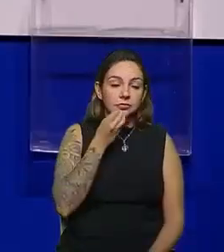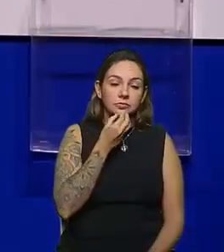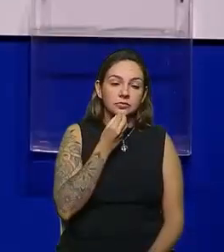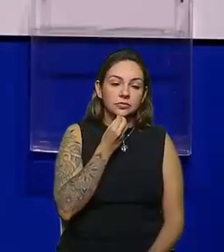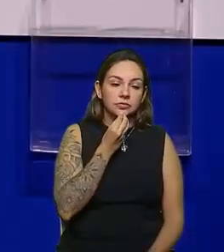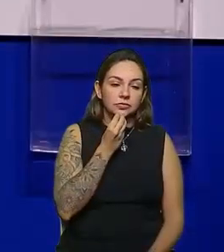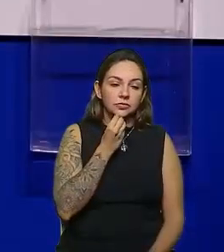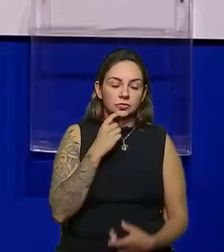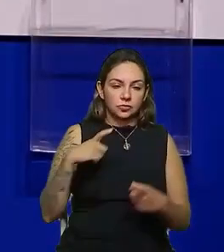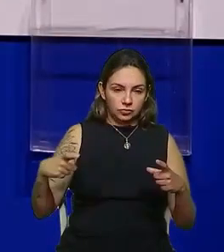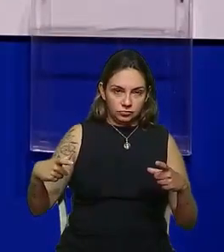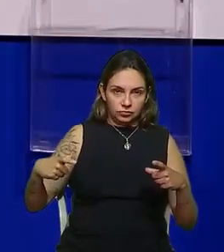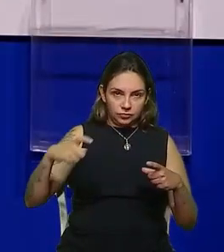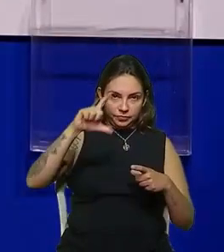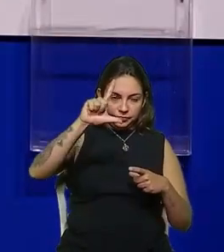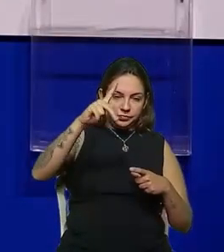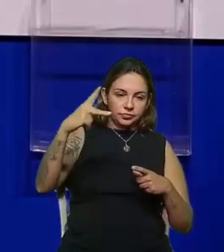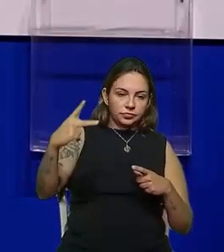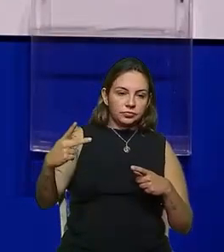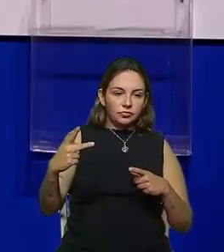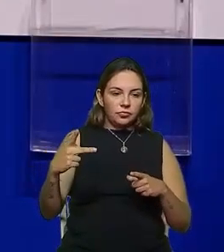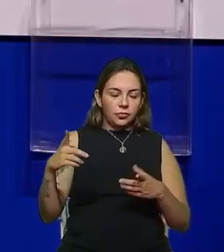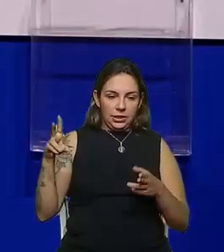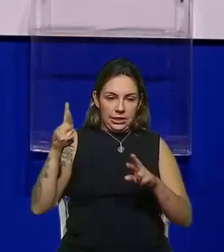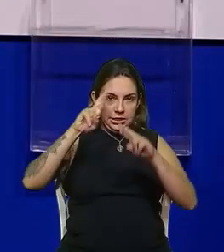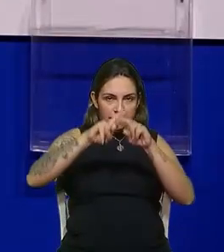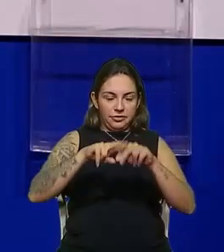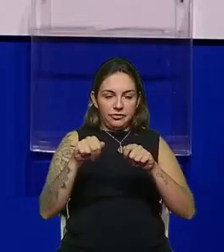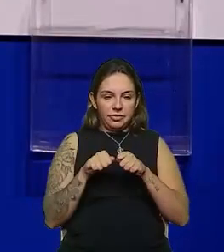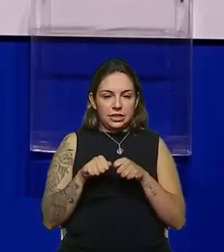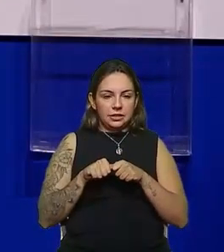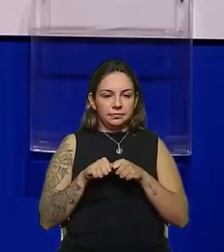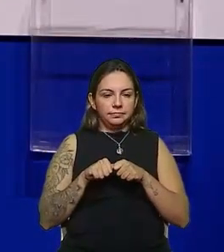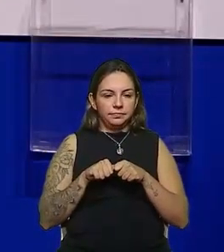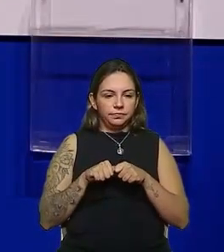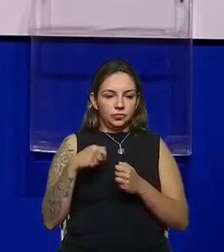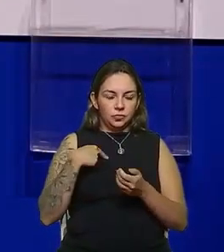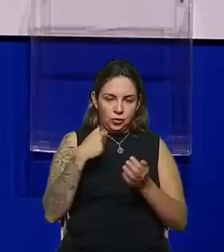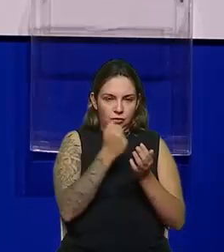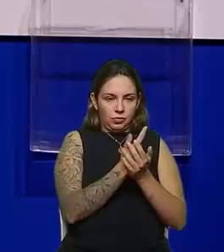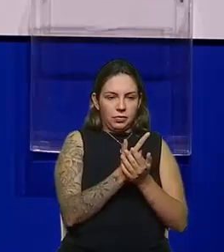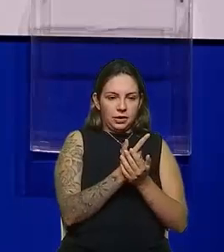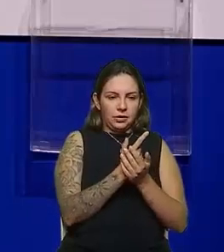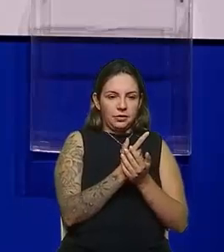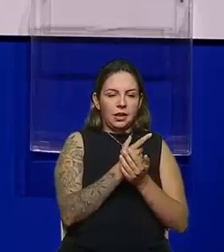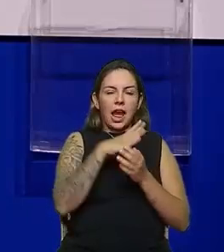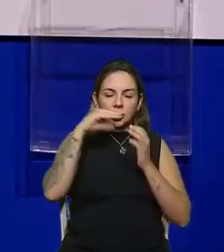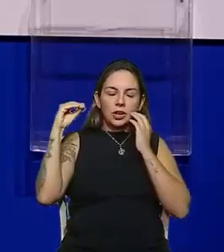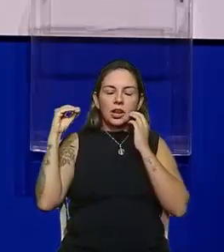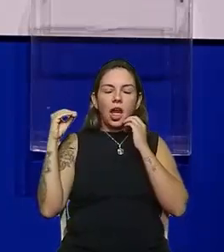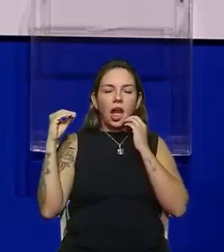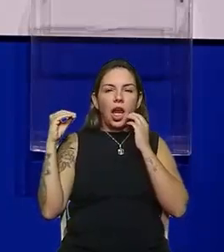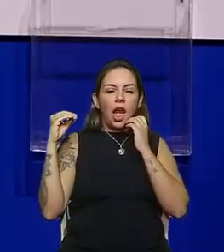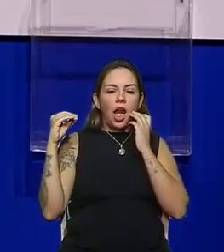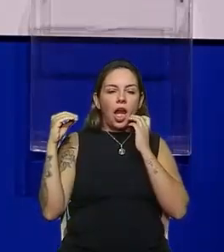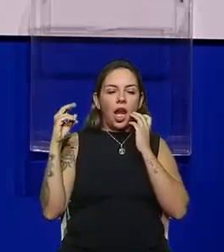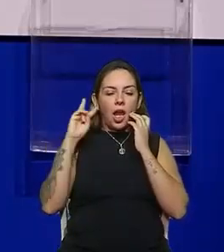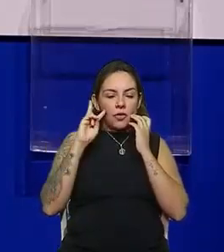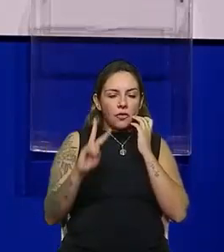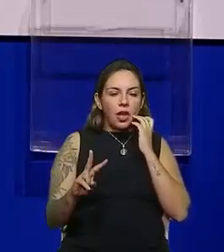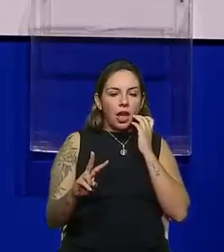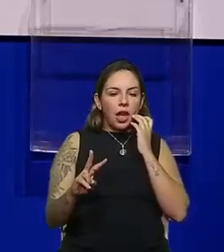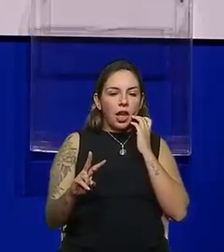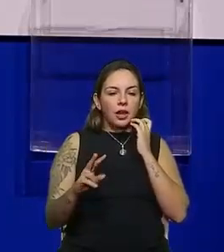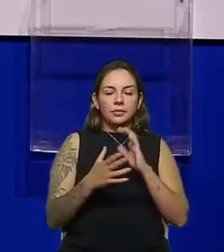o disco, né? O LP que o Drummond gravou, eu comprei, né? Eu era adolescente, comprei e o via